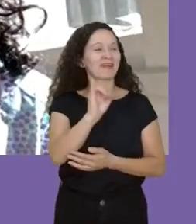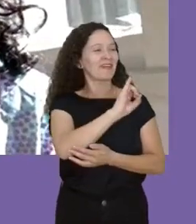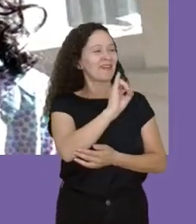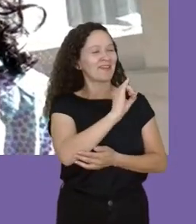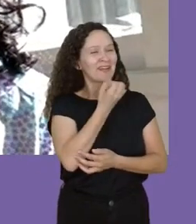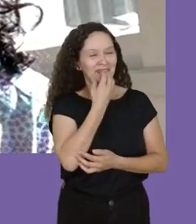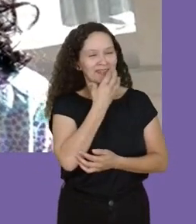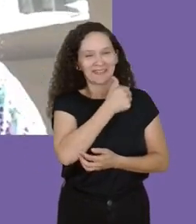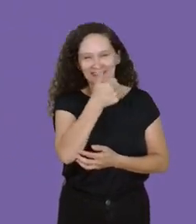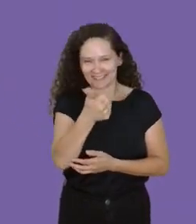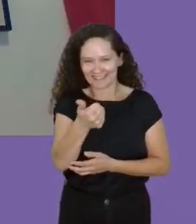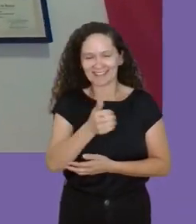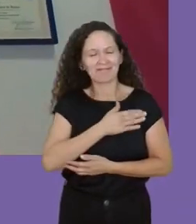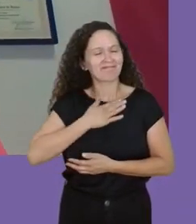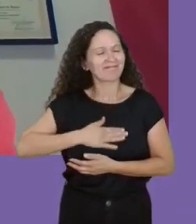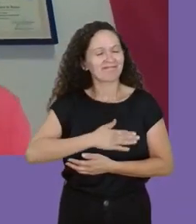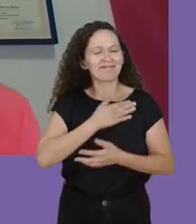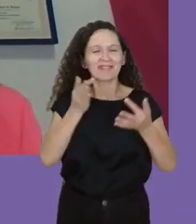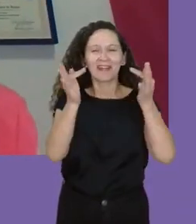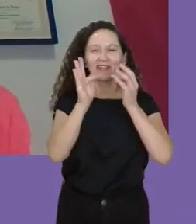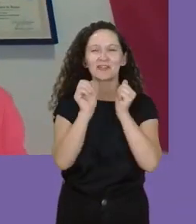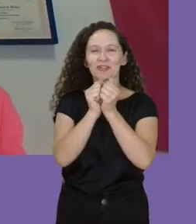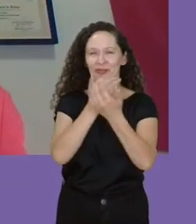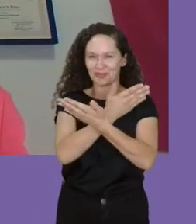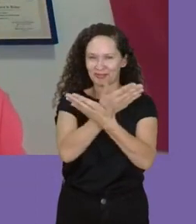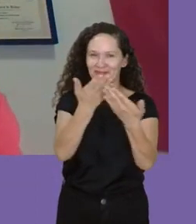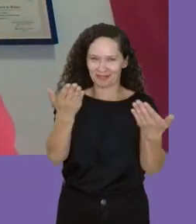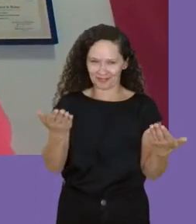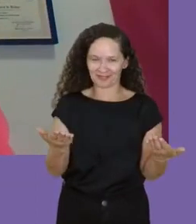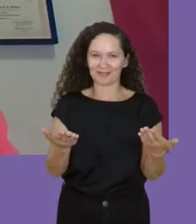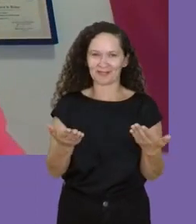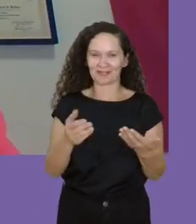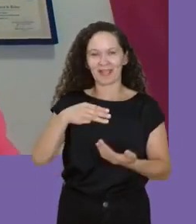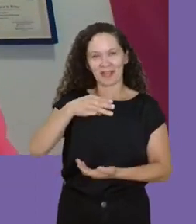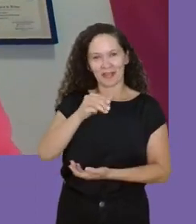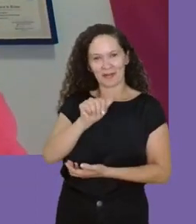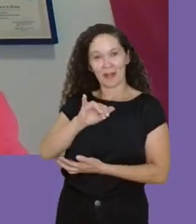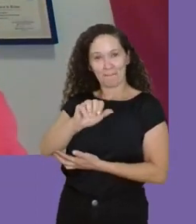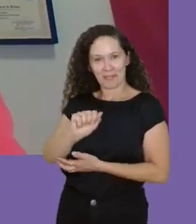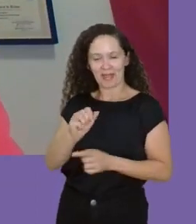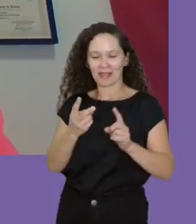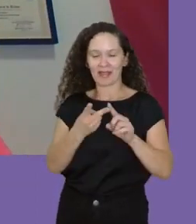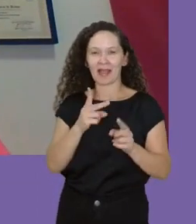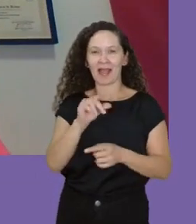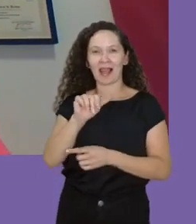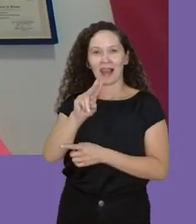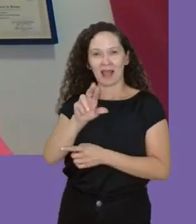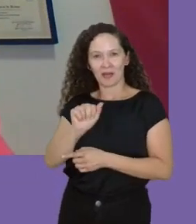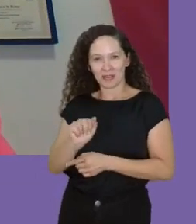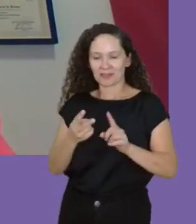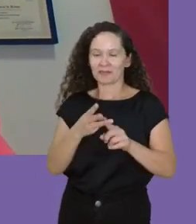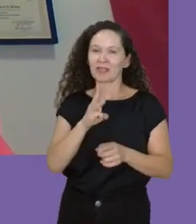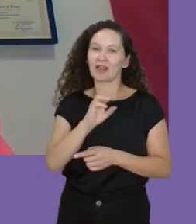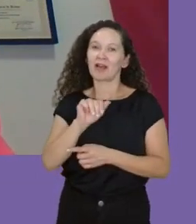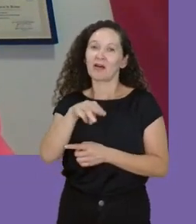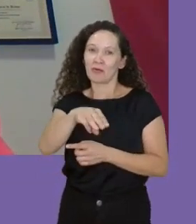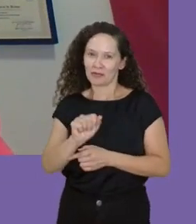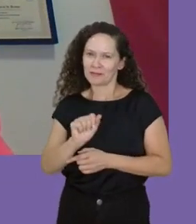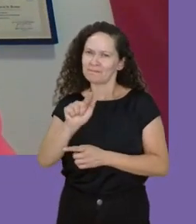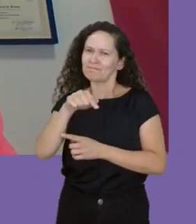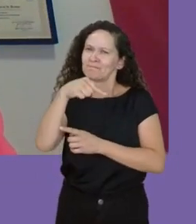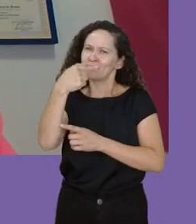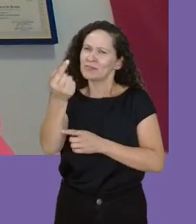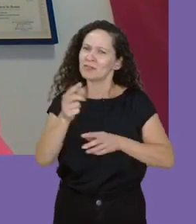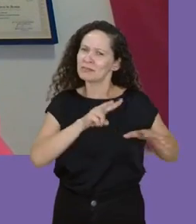Olá, tudo bem? É um prazer estar aqui com vocês, né, com a Maia, a Laura, a Wilma, depois de uma